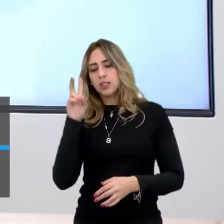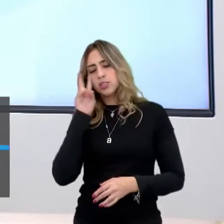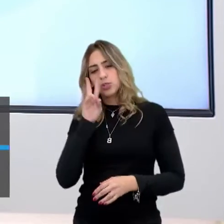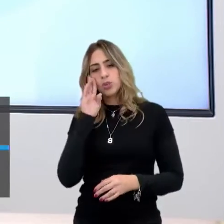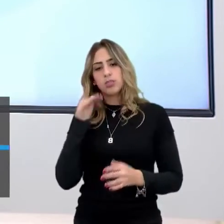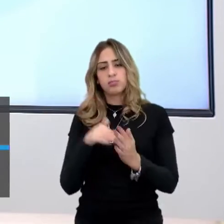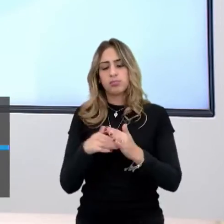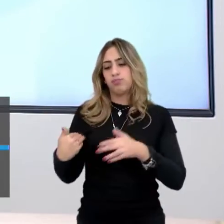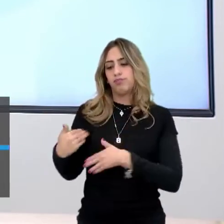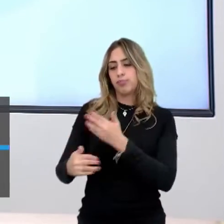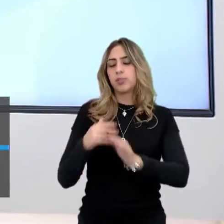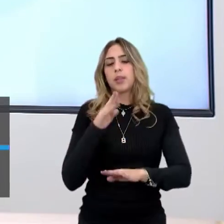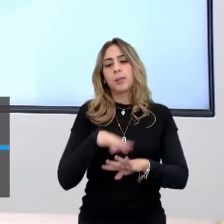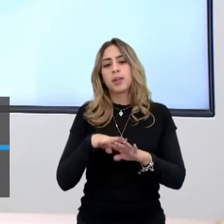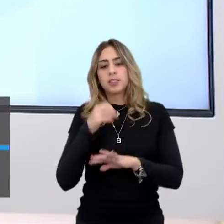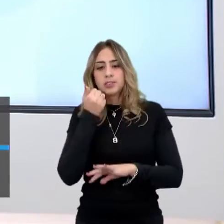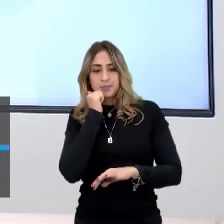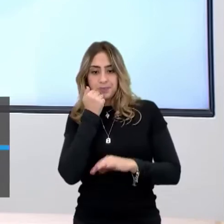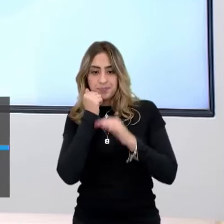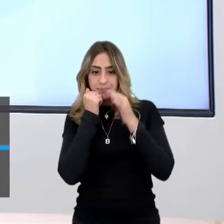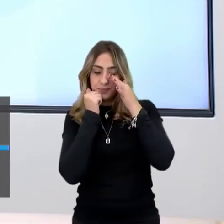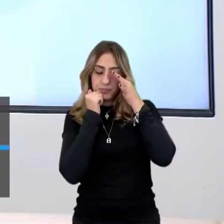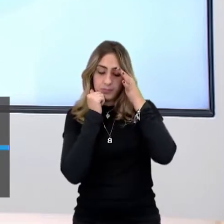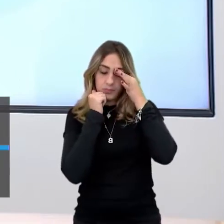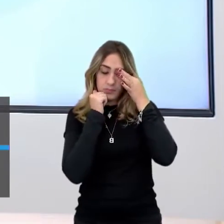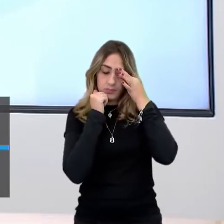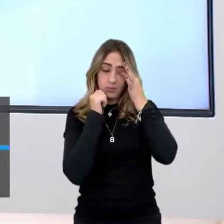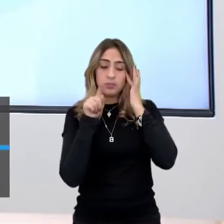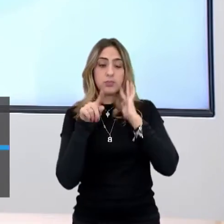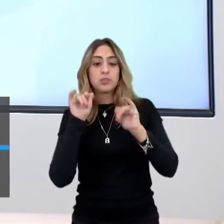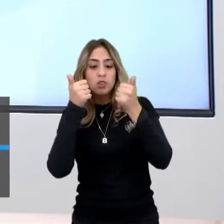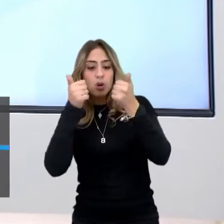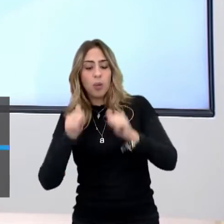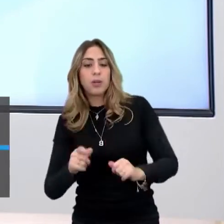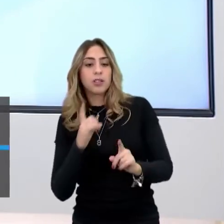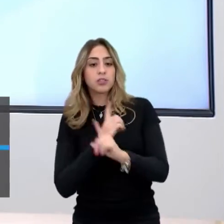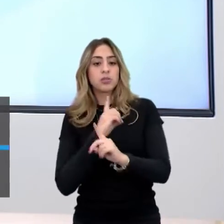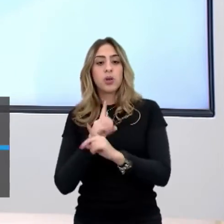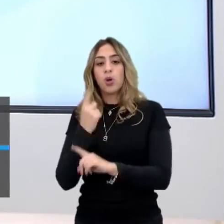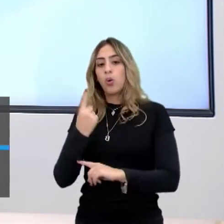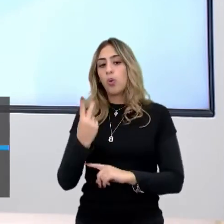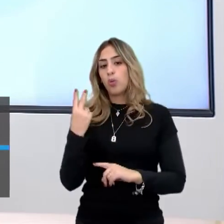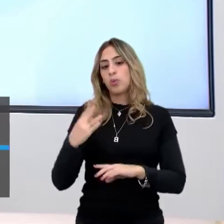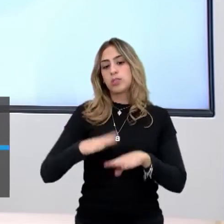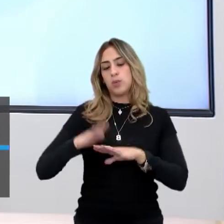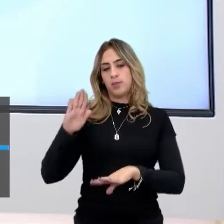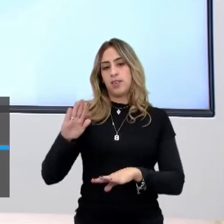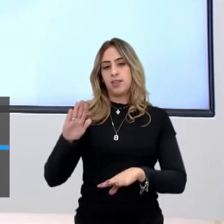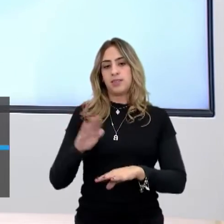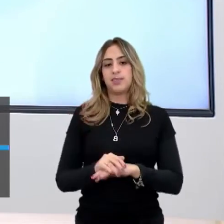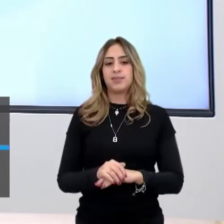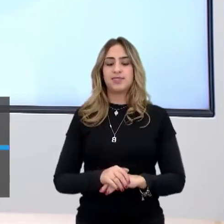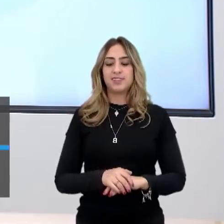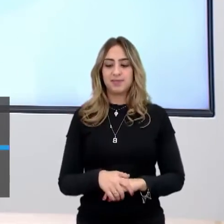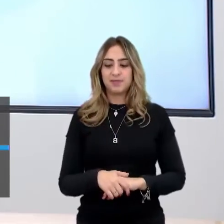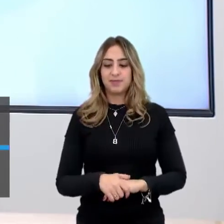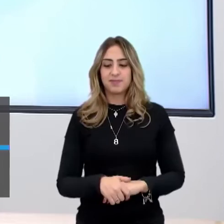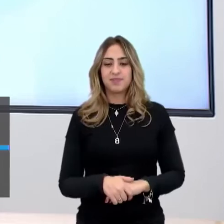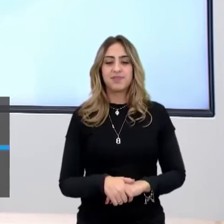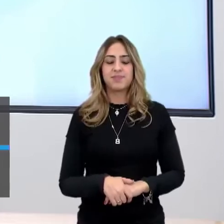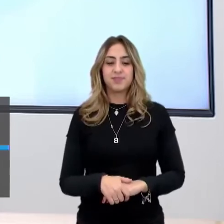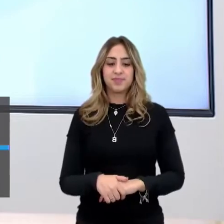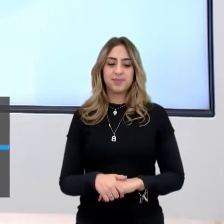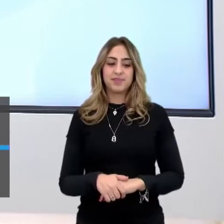matemática é uma ciência que foi evoluindo, tá? Não é obra da descoberta de um ou dois indivíduos, muito pelo contrário, né?